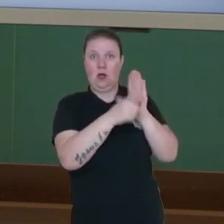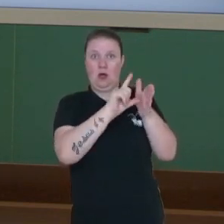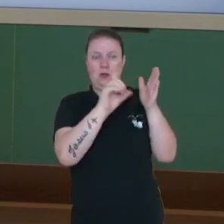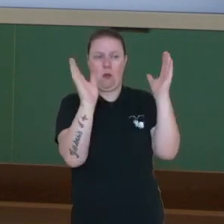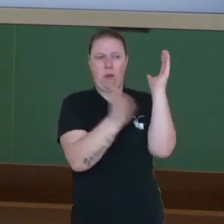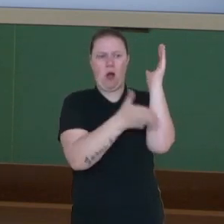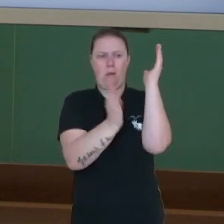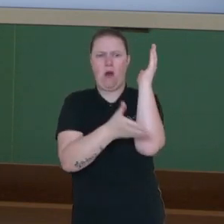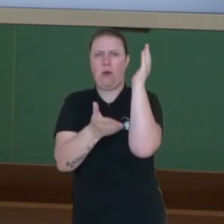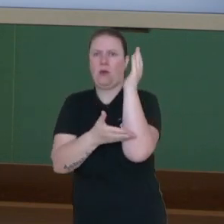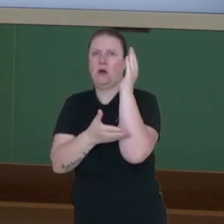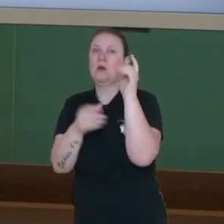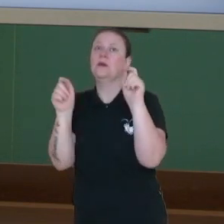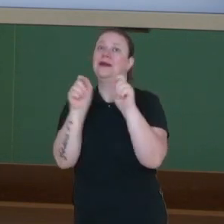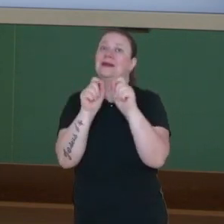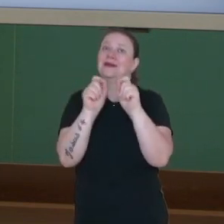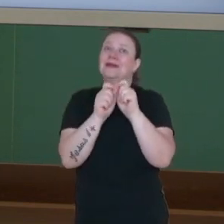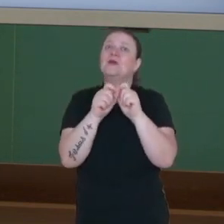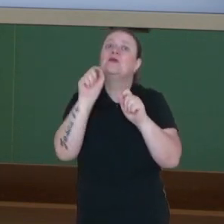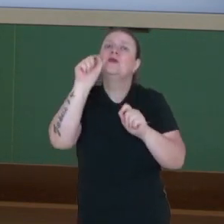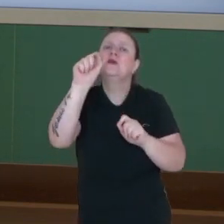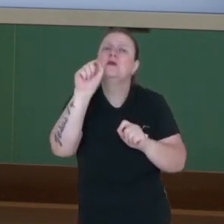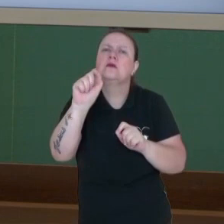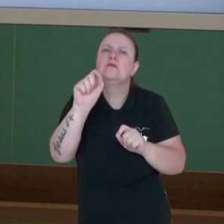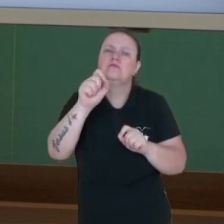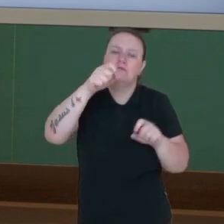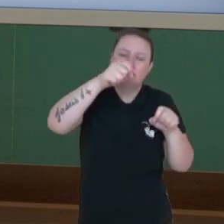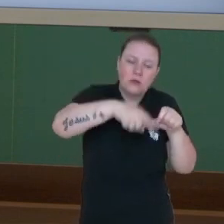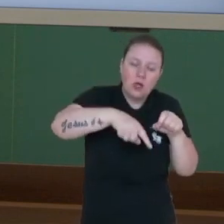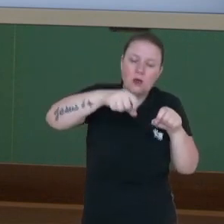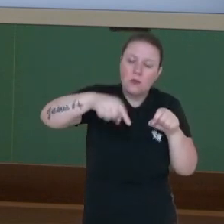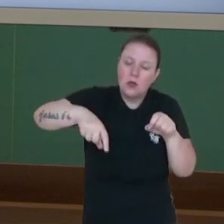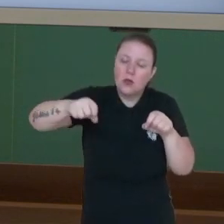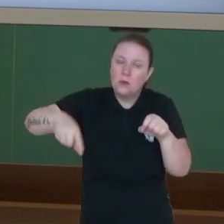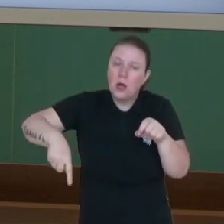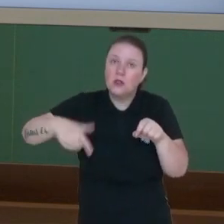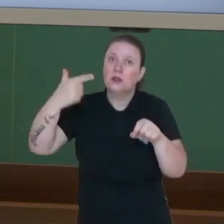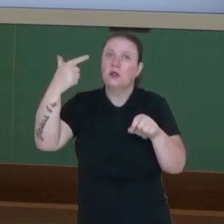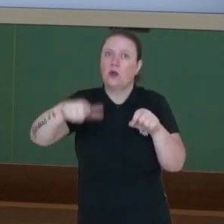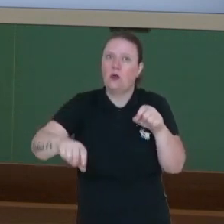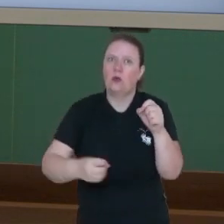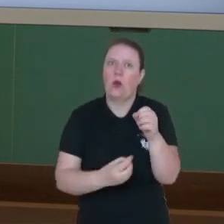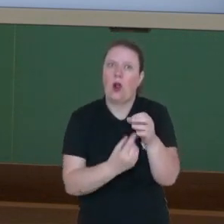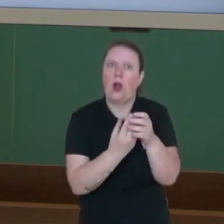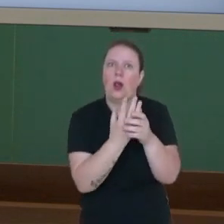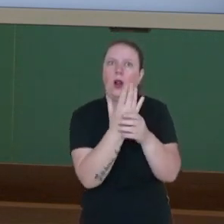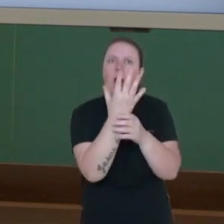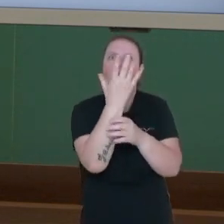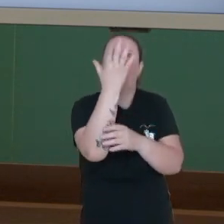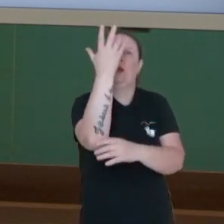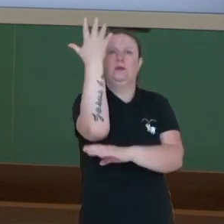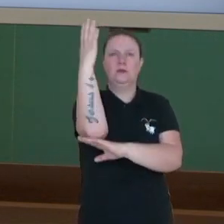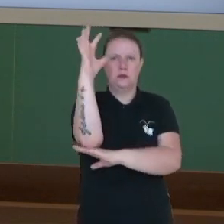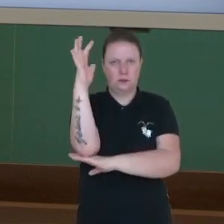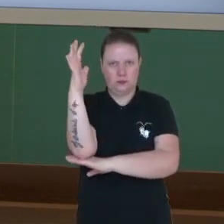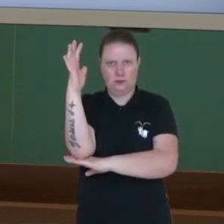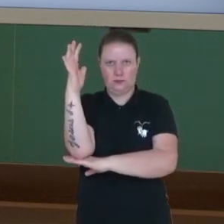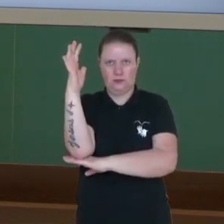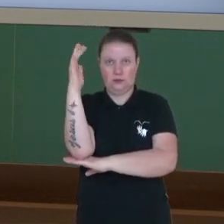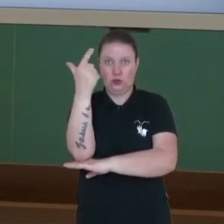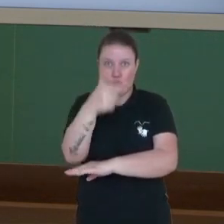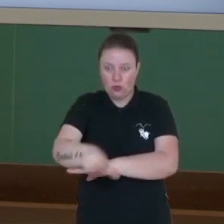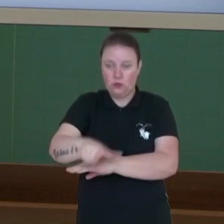são reflorestadas, né, áreas reflorestadas, e a madeira precisa ser legalizada, né?